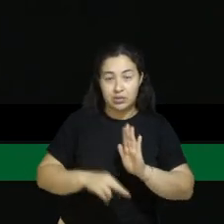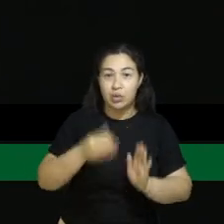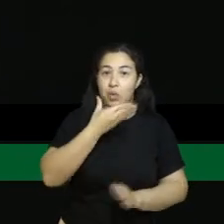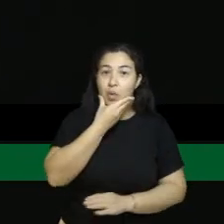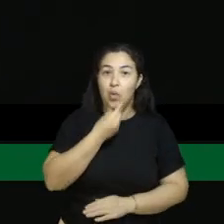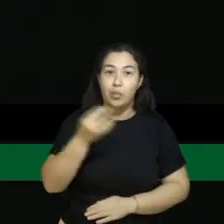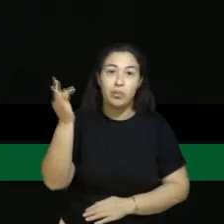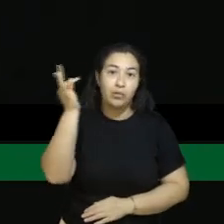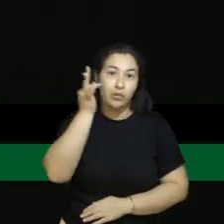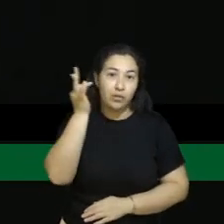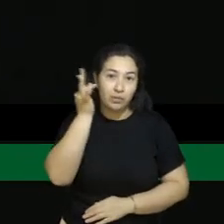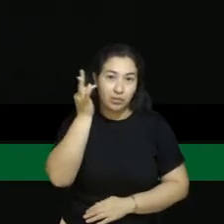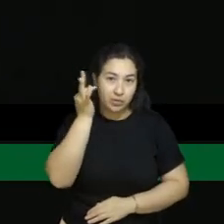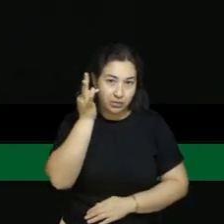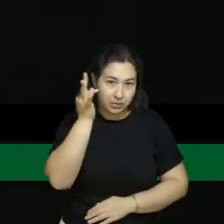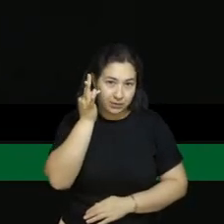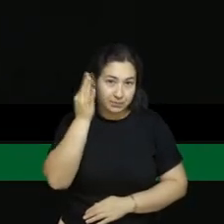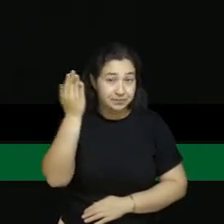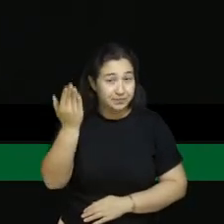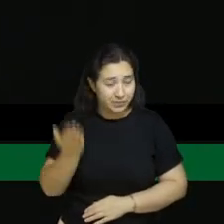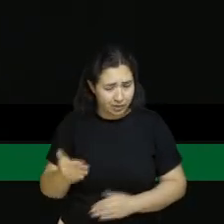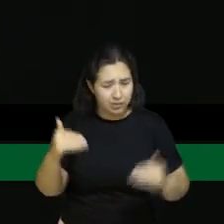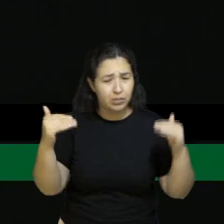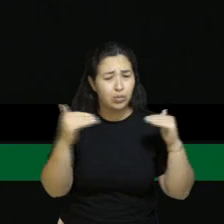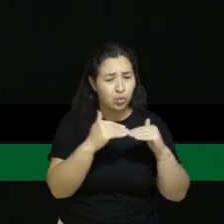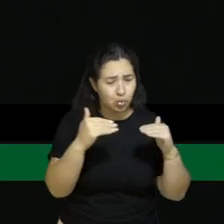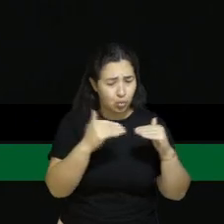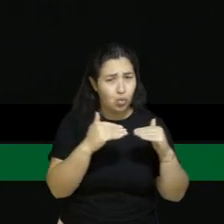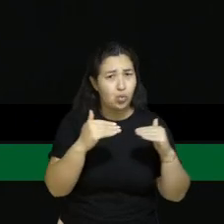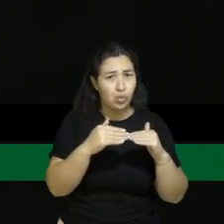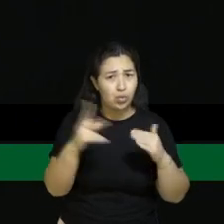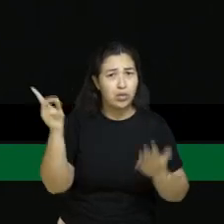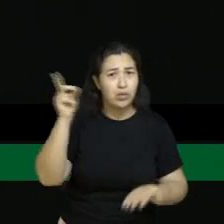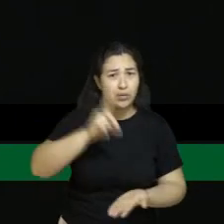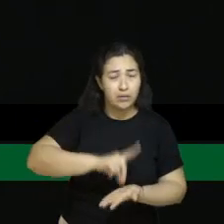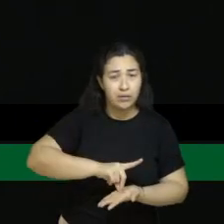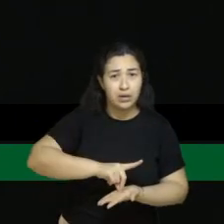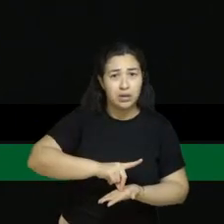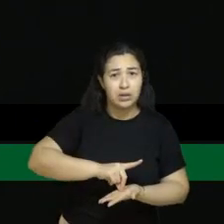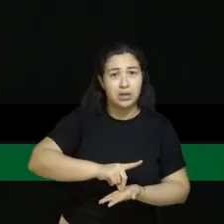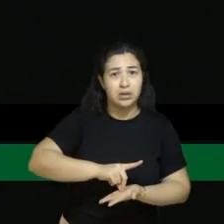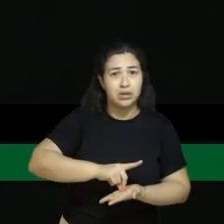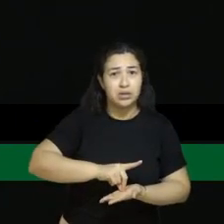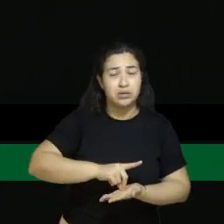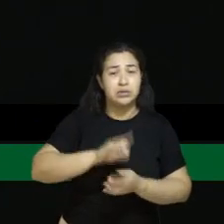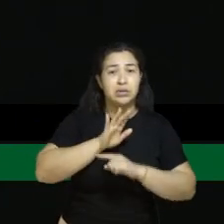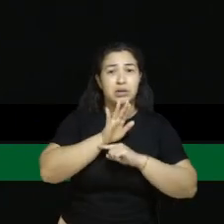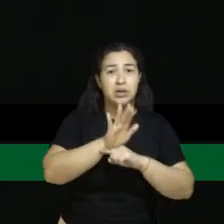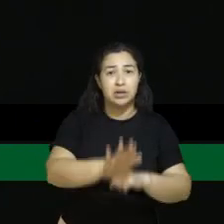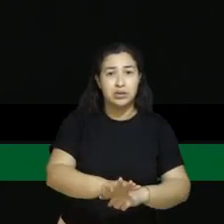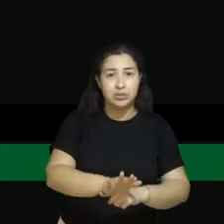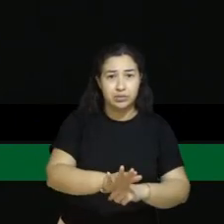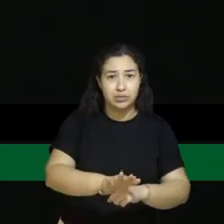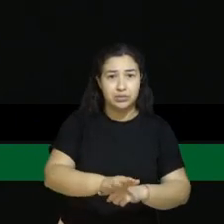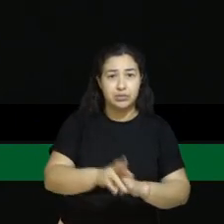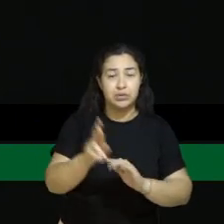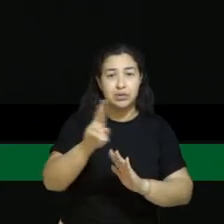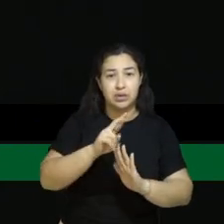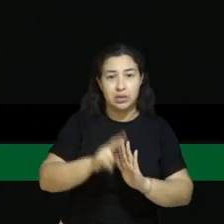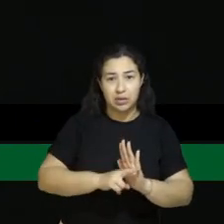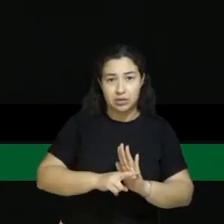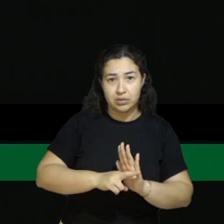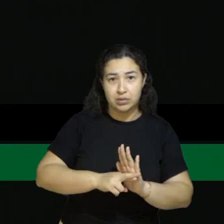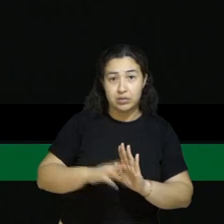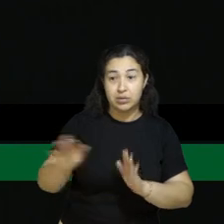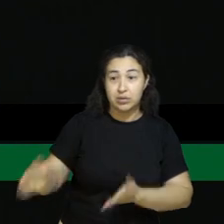Luz, que corroborou também de forma muito significativa o relatório apontado pelo deputado Vicente